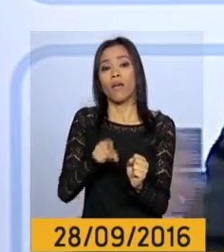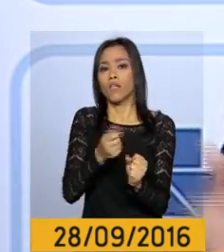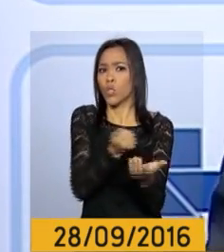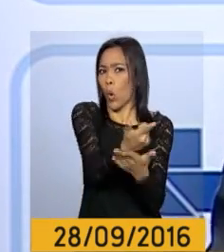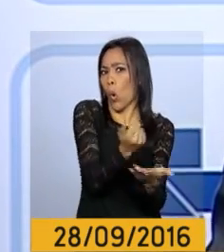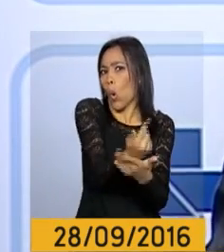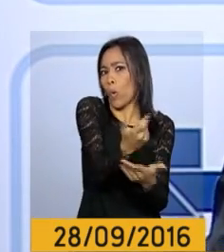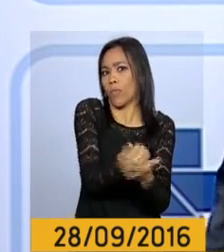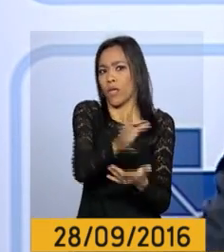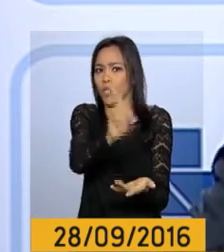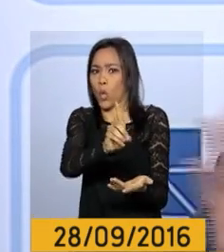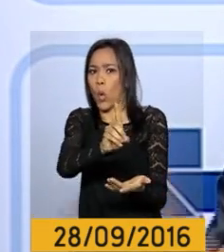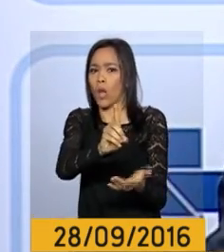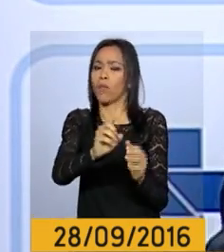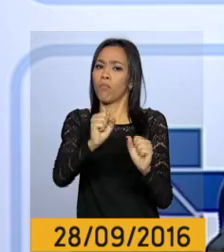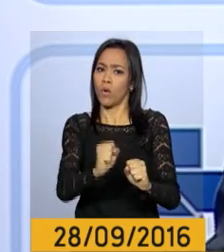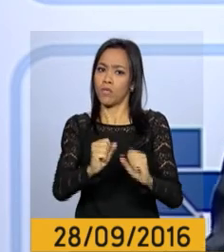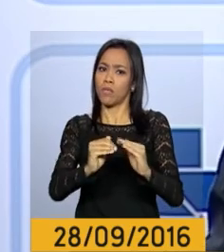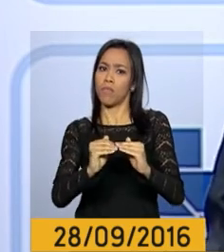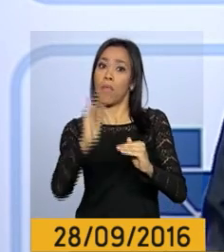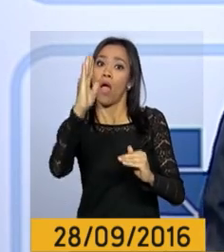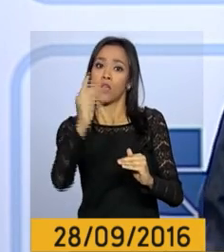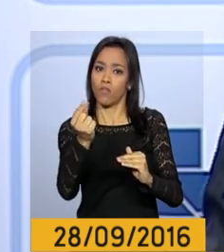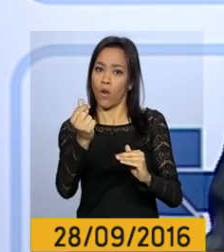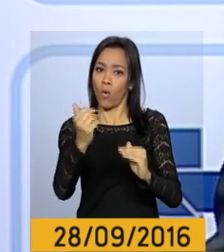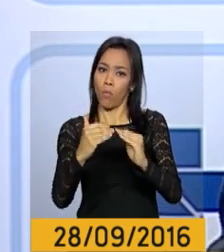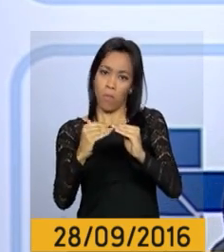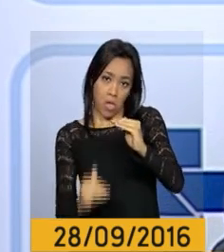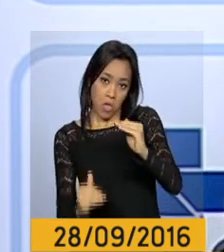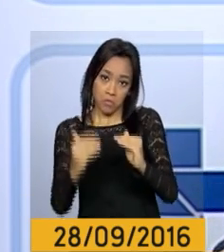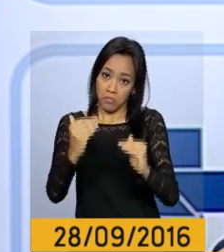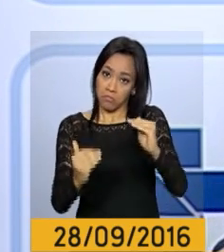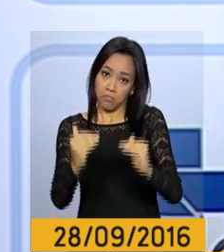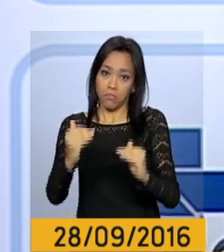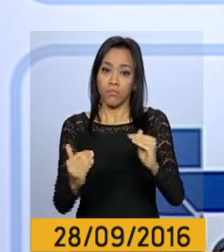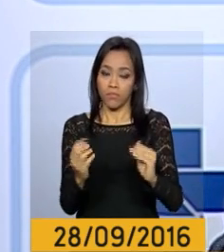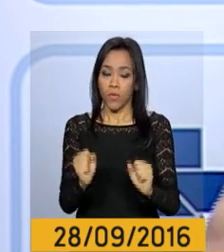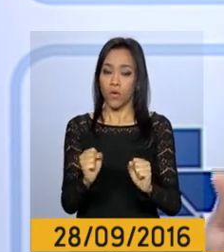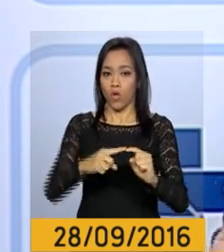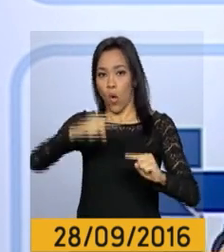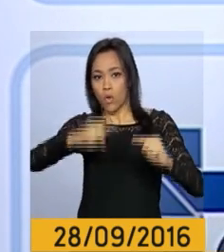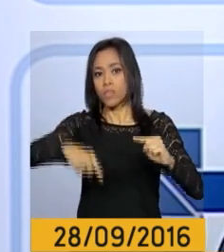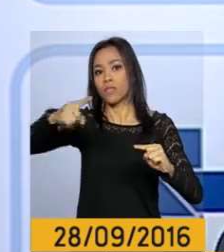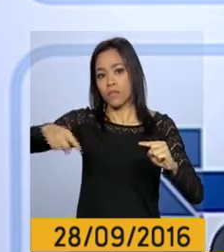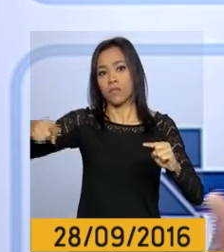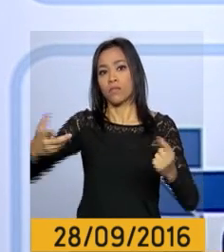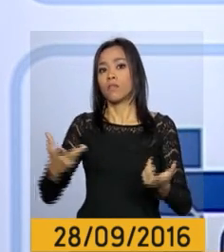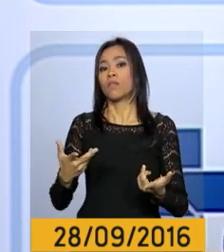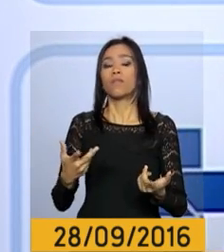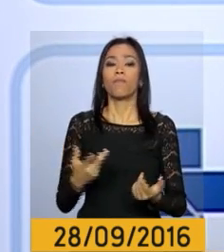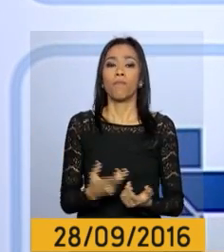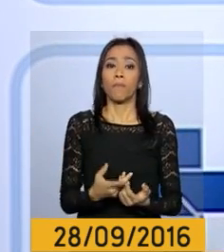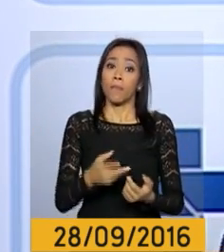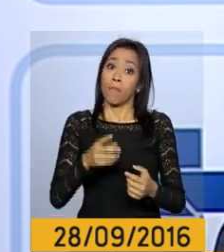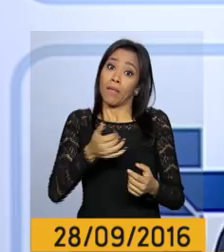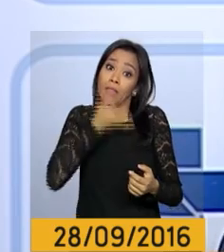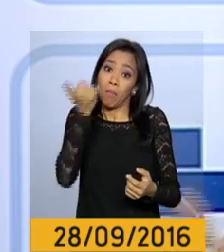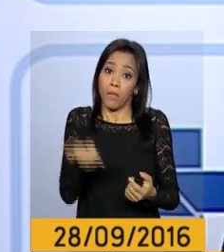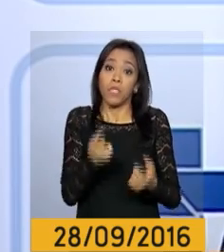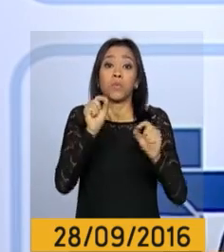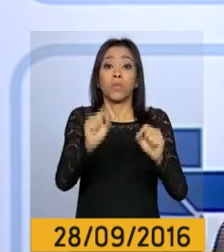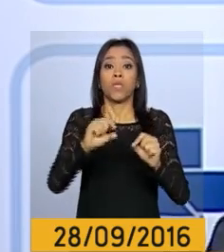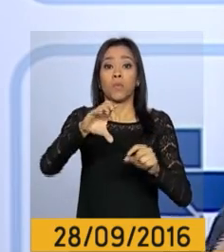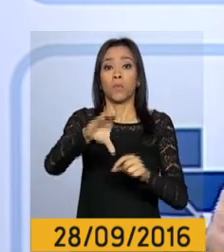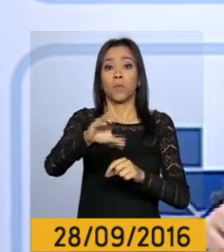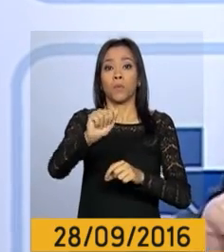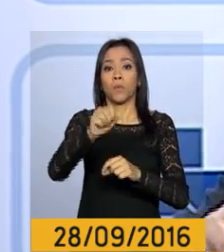ser mais pode ser menos então nós não estamos calculando mas é haverá assim da manutenção do câmbio ou um